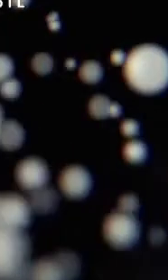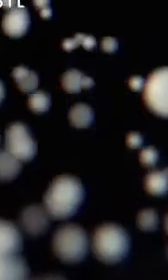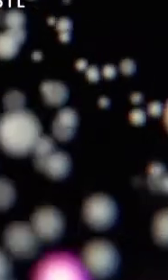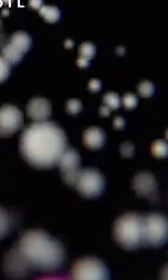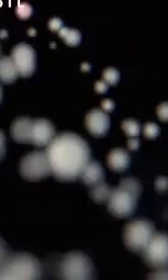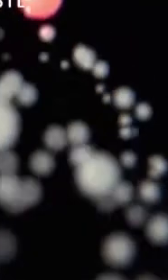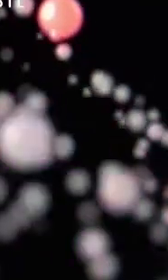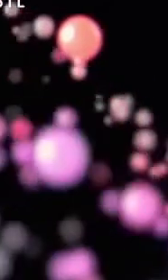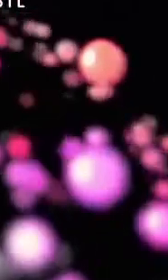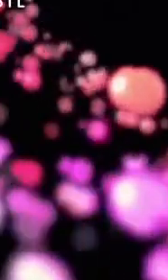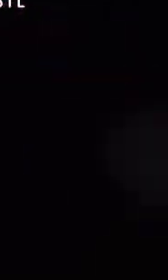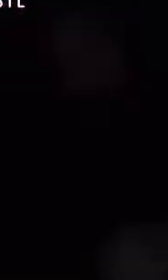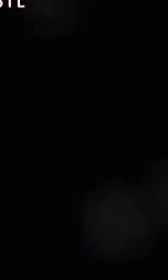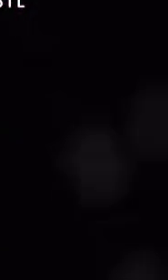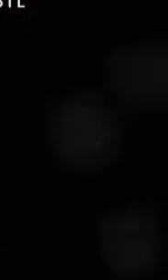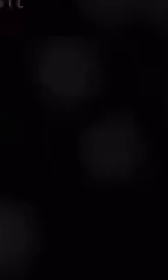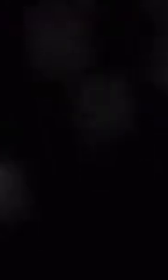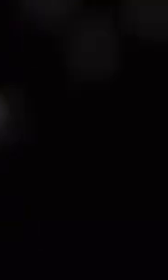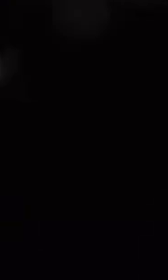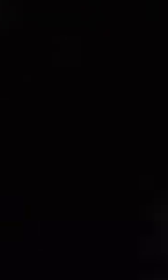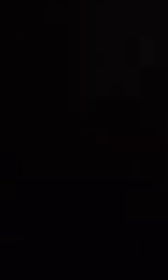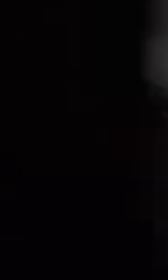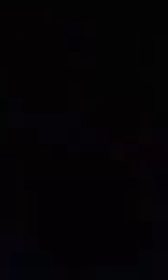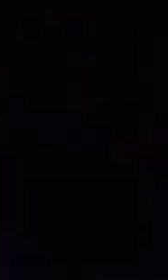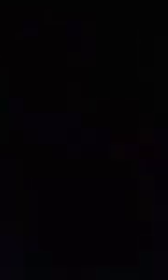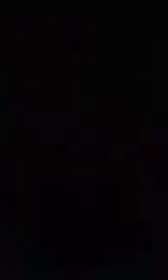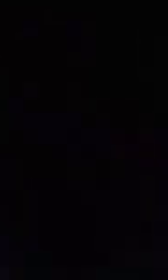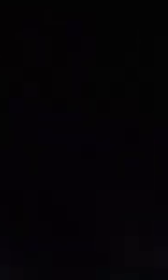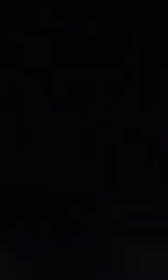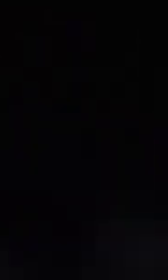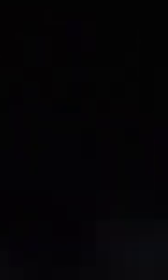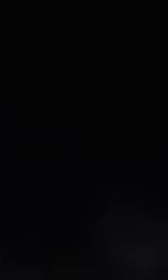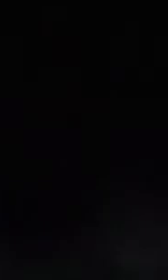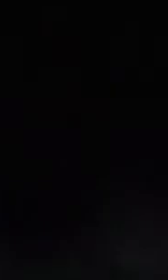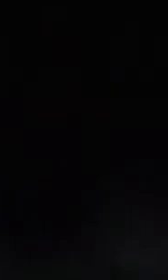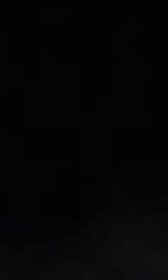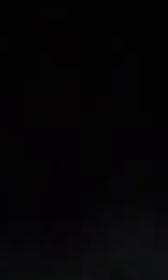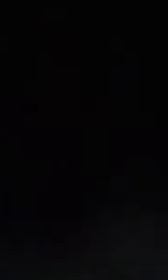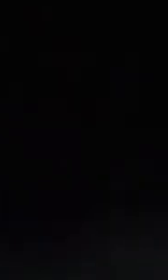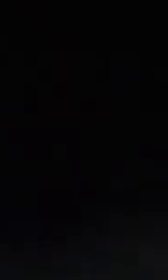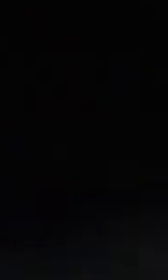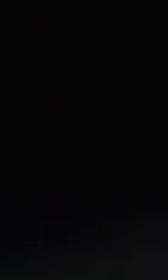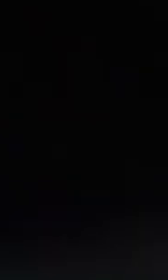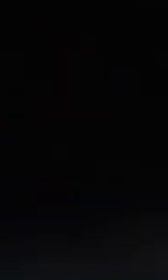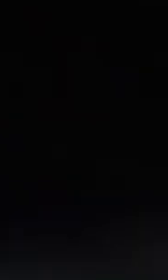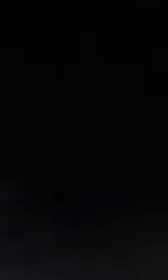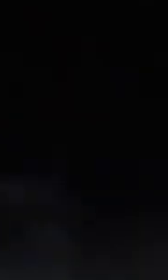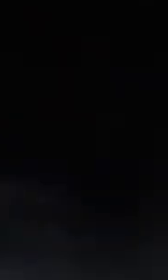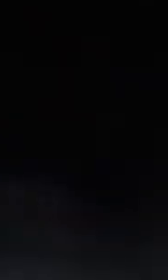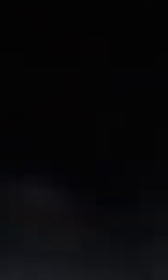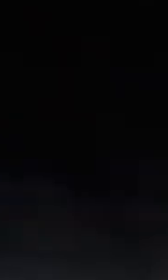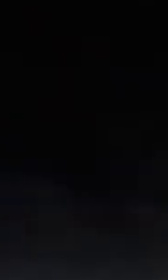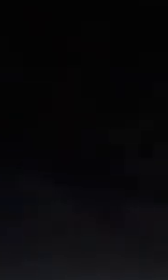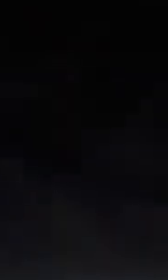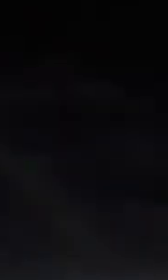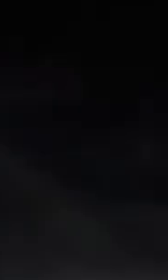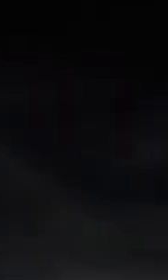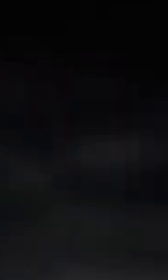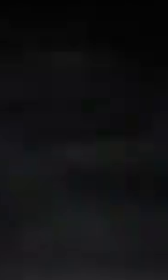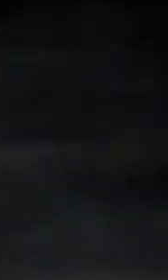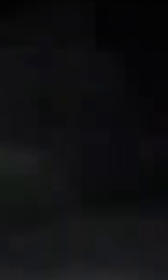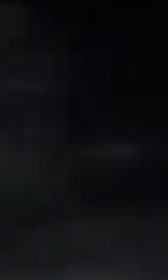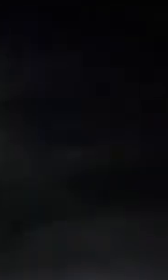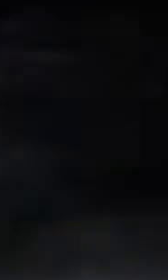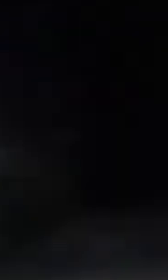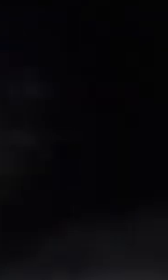Tá na minha vez de falar. Tô aqui pra lembrar que fui eu. Fui eu quem dançou, cantou, gritou, tudo aquilo que nem sempre